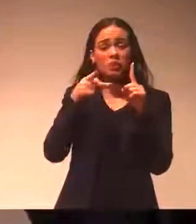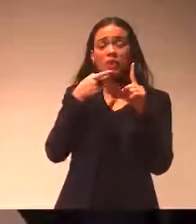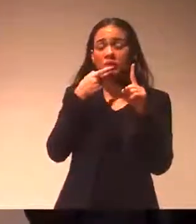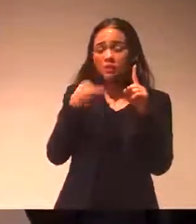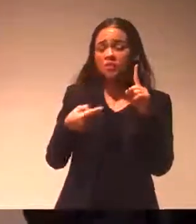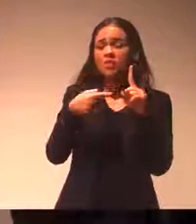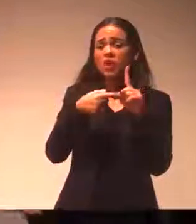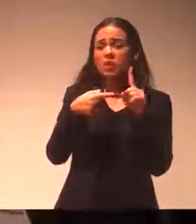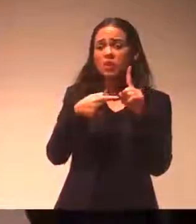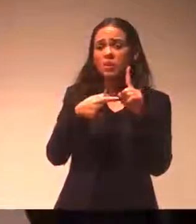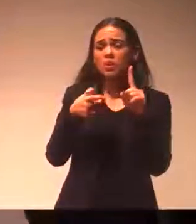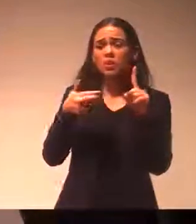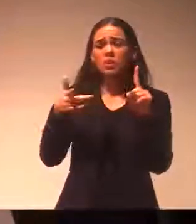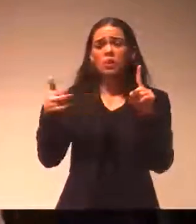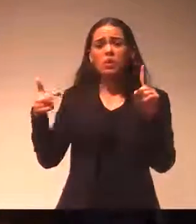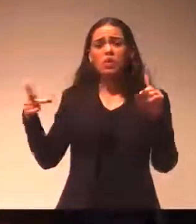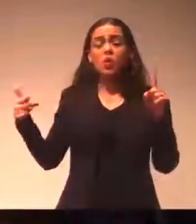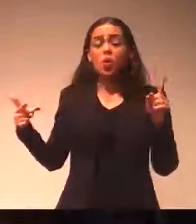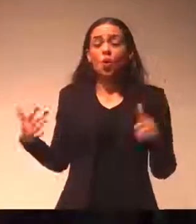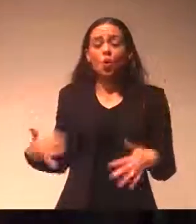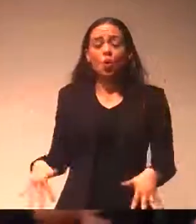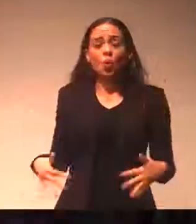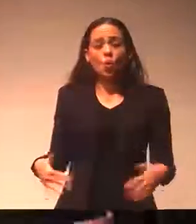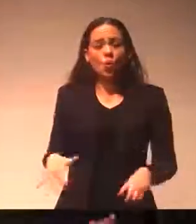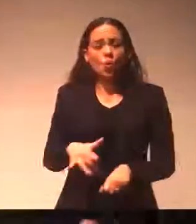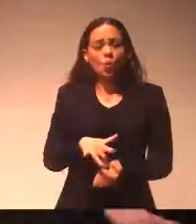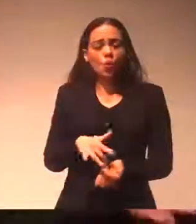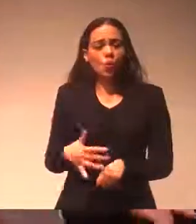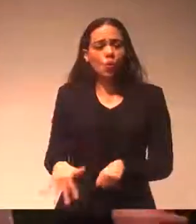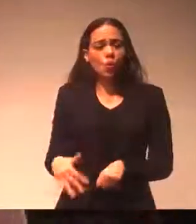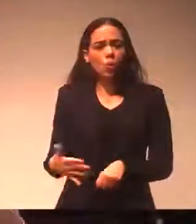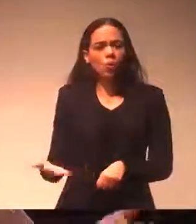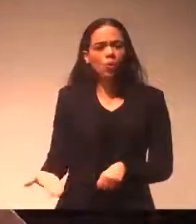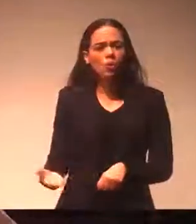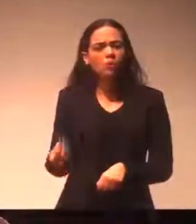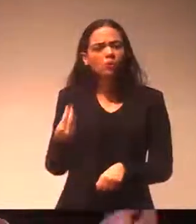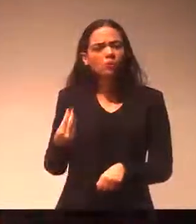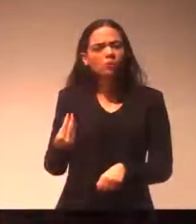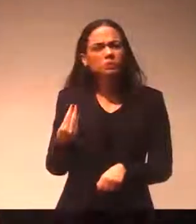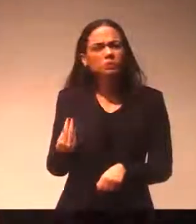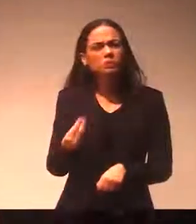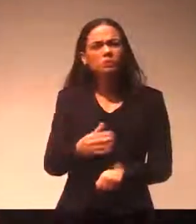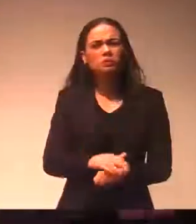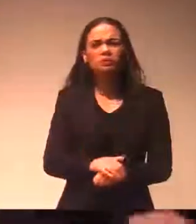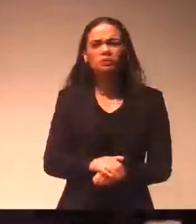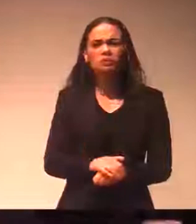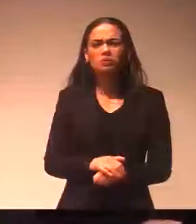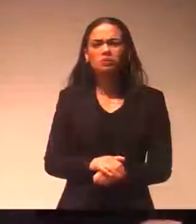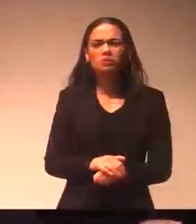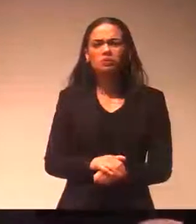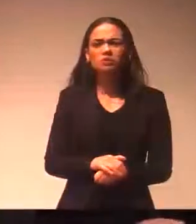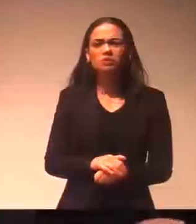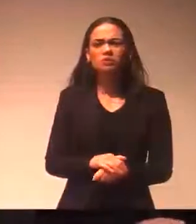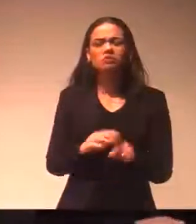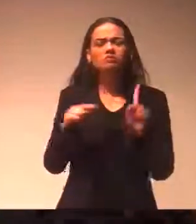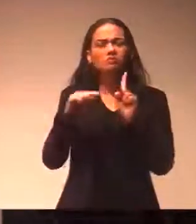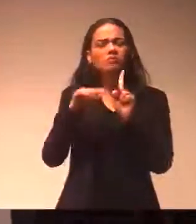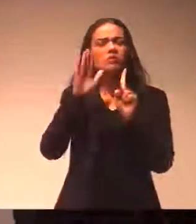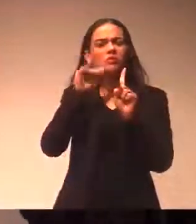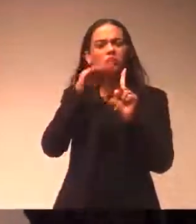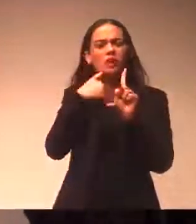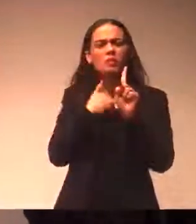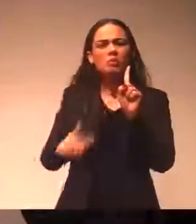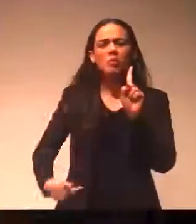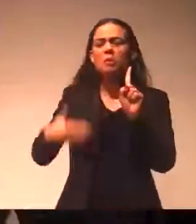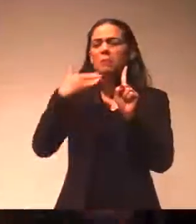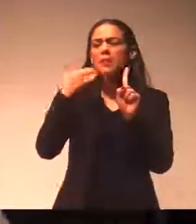E falou coisas que são escabrosas. Como que um agente público pede para outros 2 agentes públicos entrarem pelo